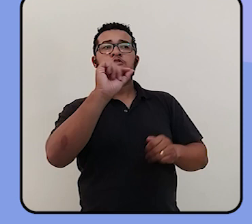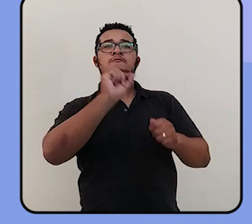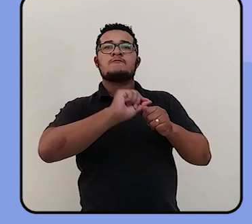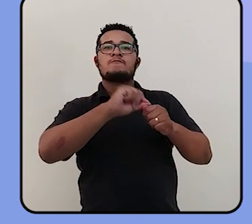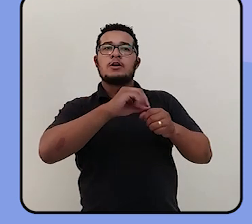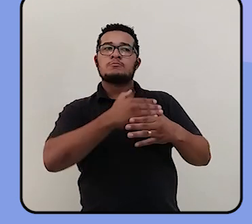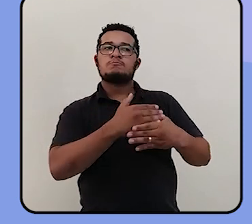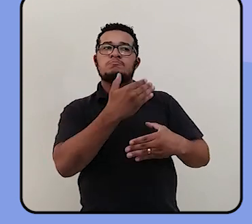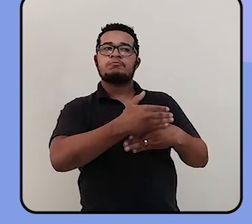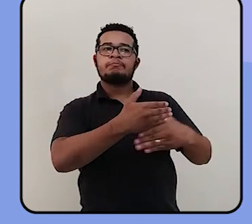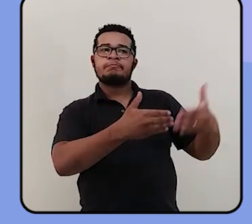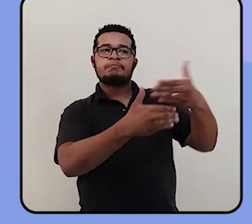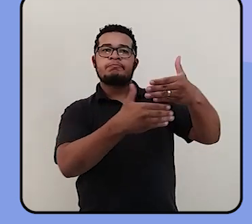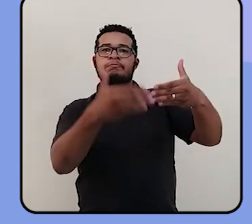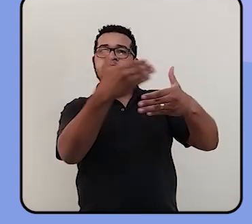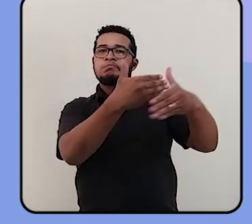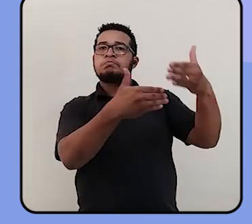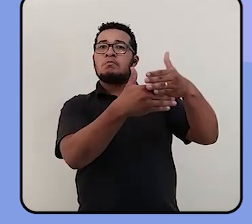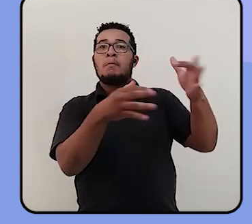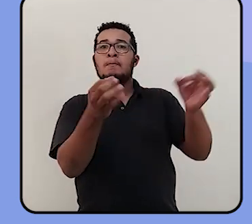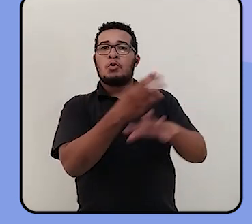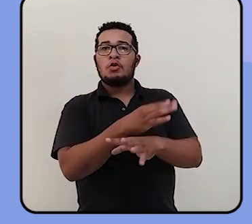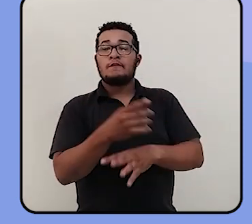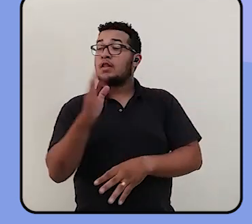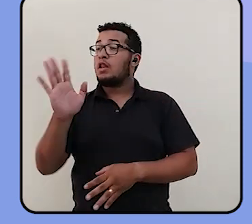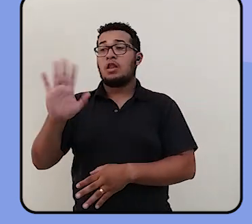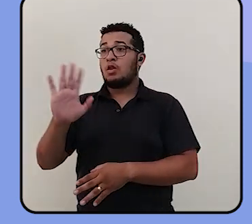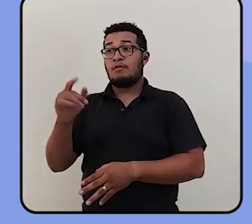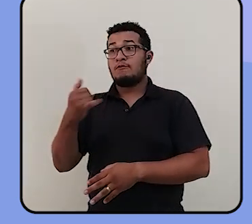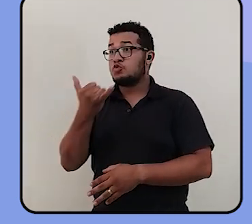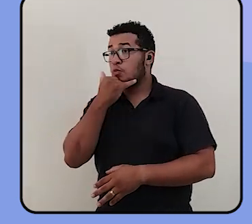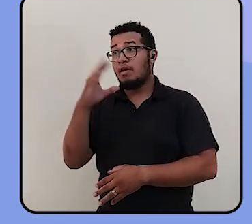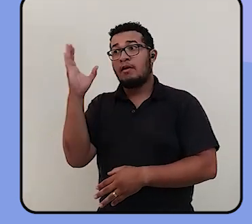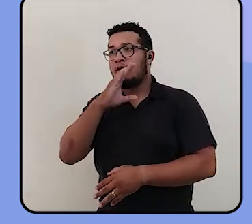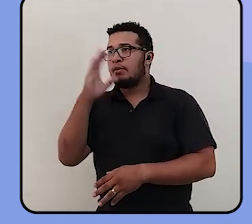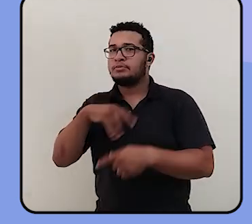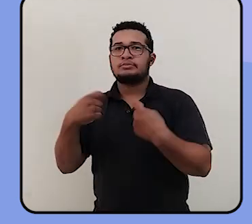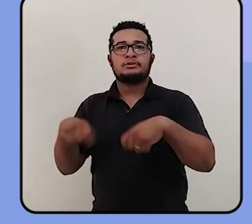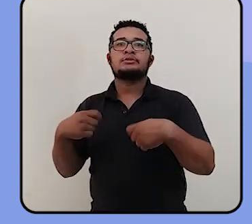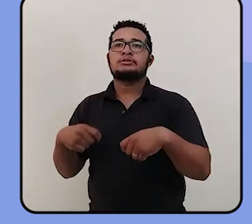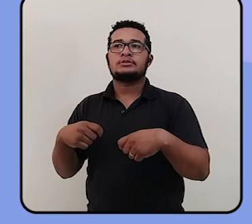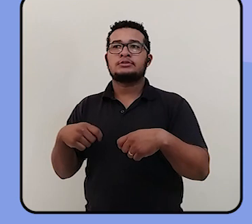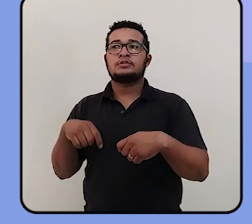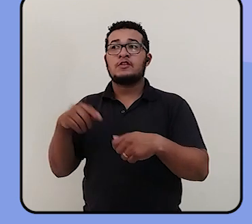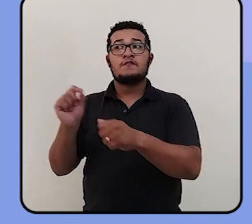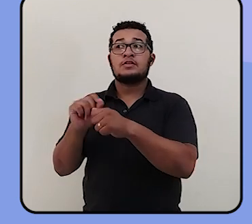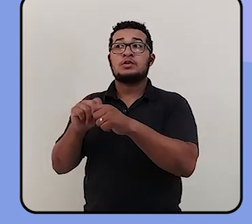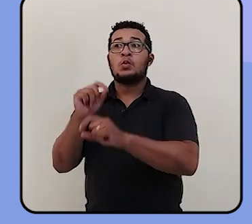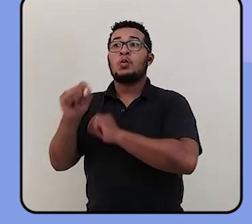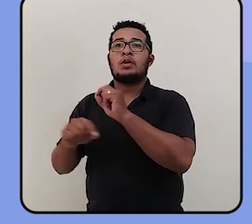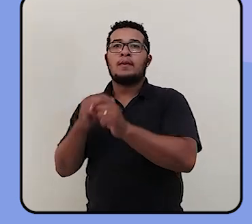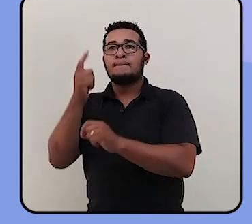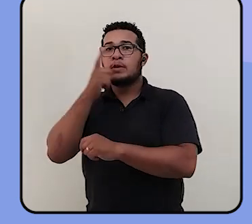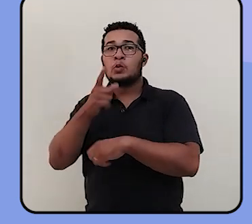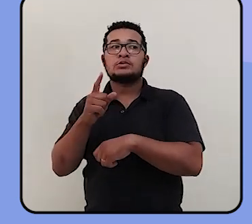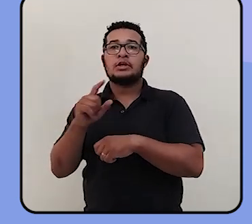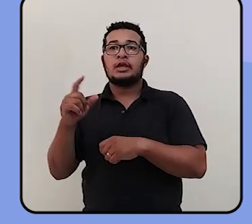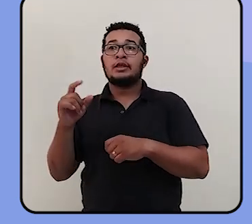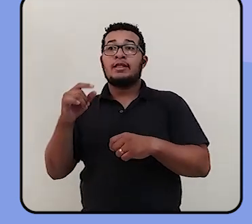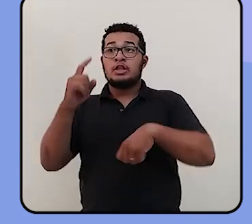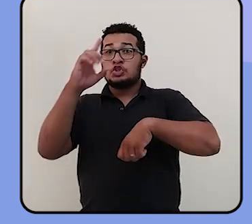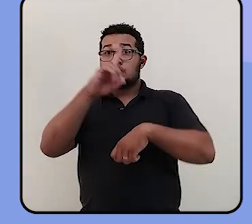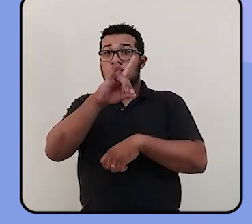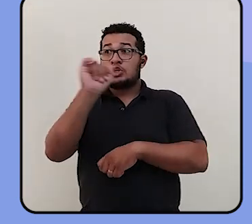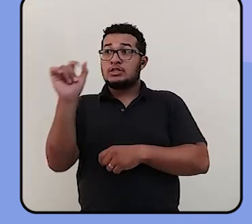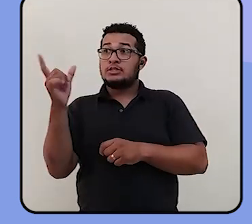4 dias para que ele fique pronto. E eu disse o seguinte, não, eu tenho pressa. O que você vai fazer aí para você diminuir essa